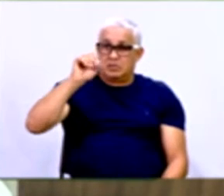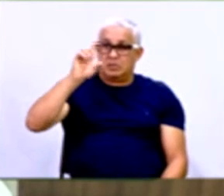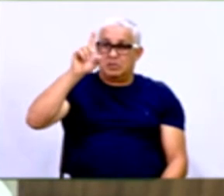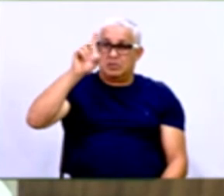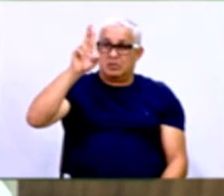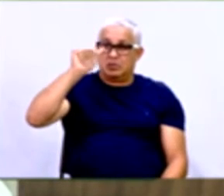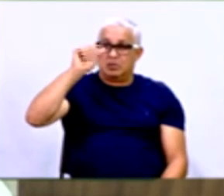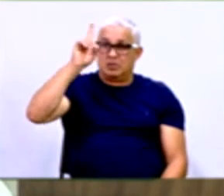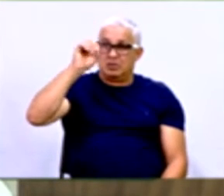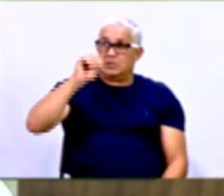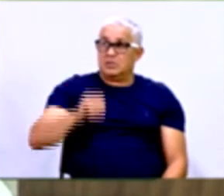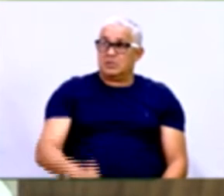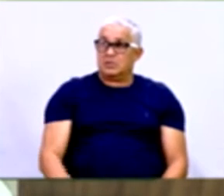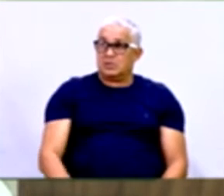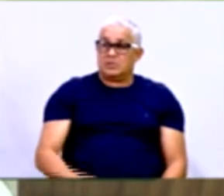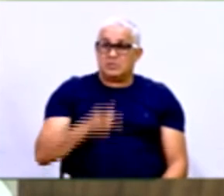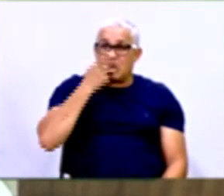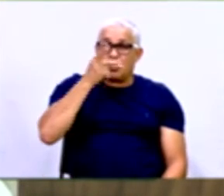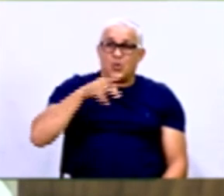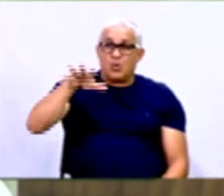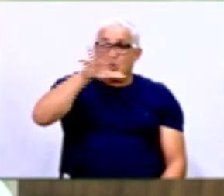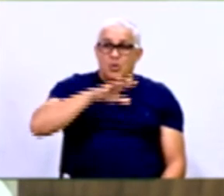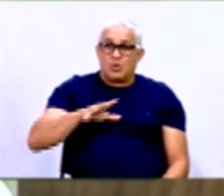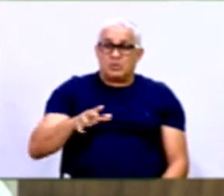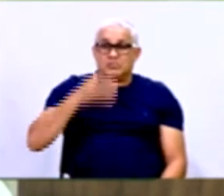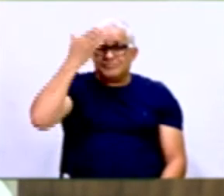está aparecendo no ambiente dela.